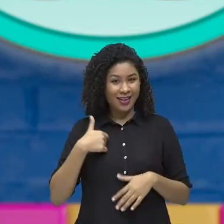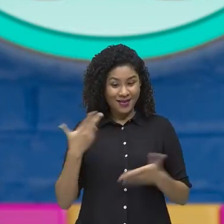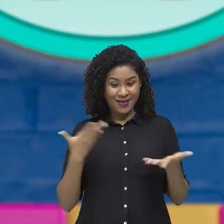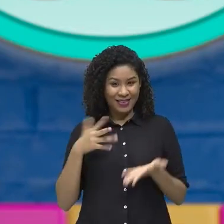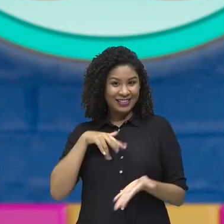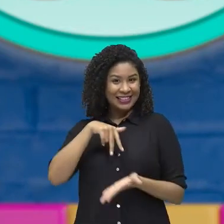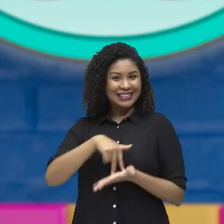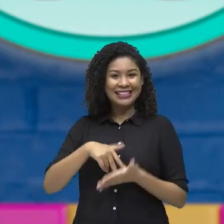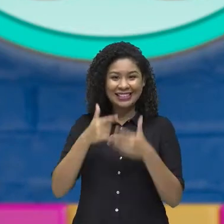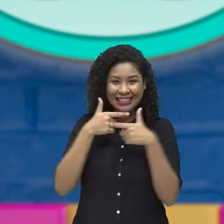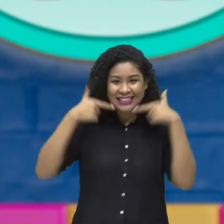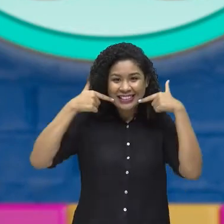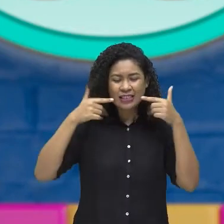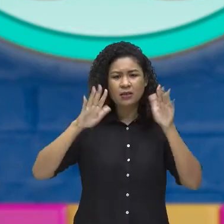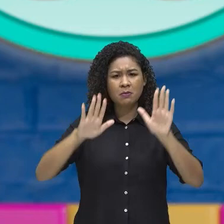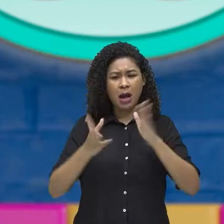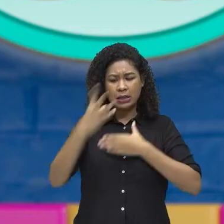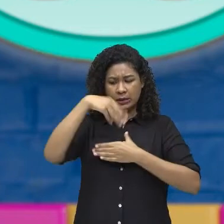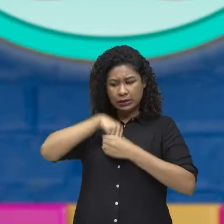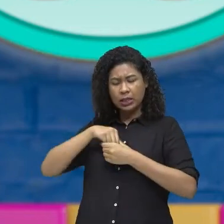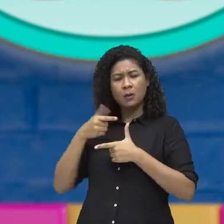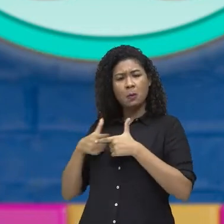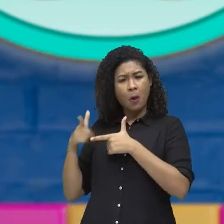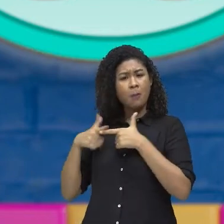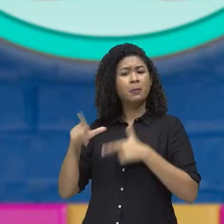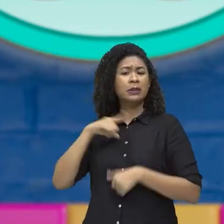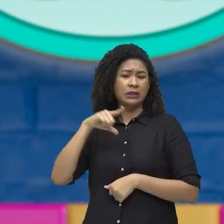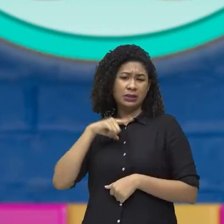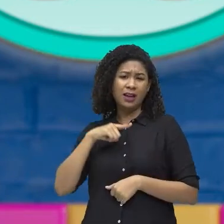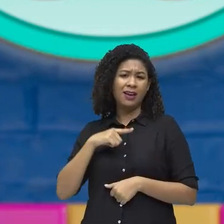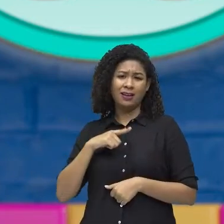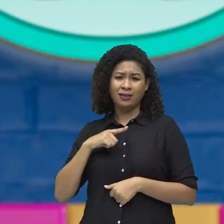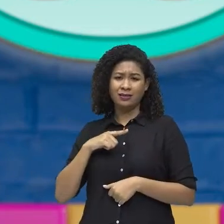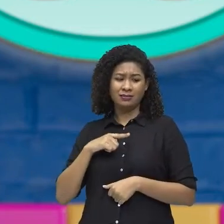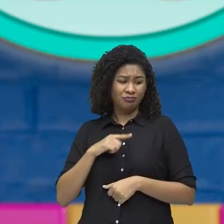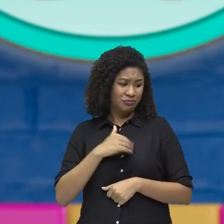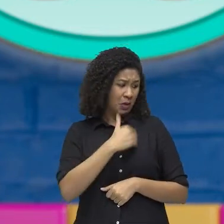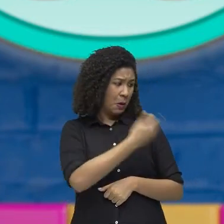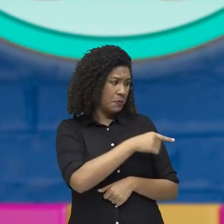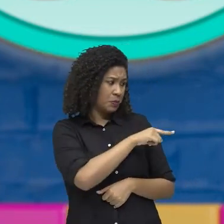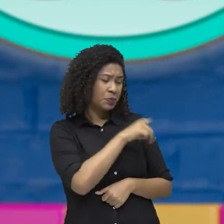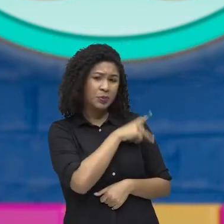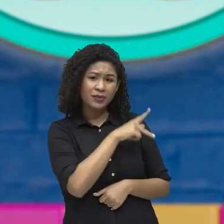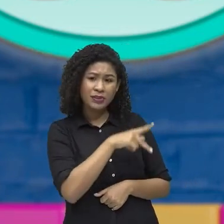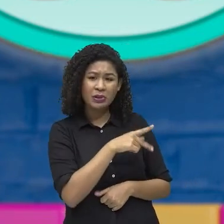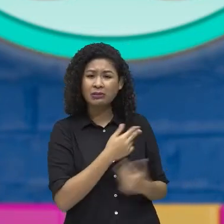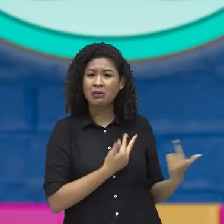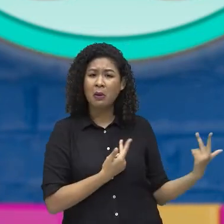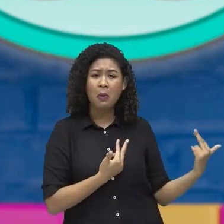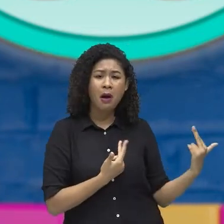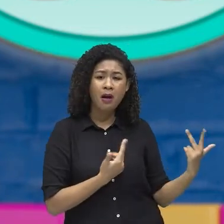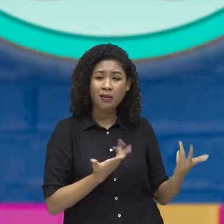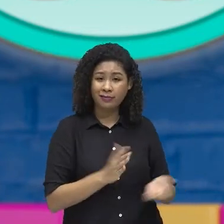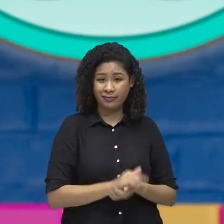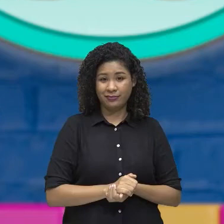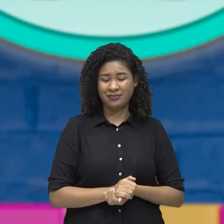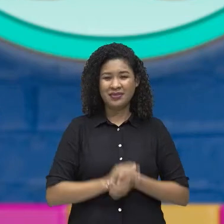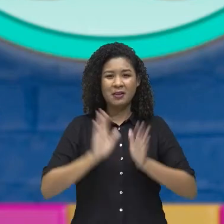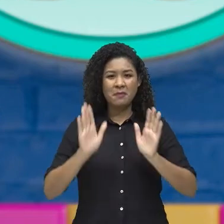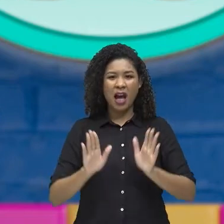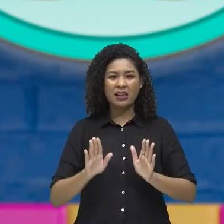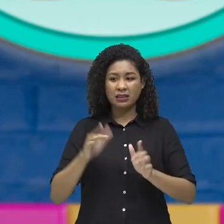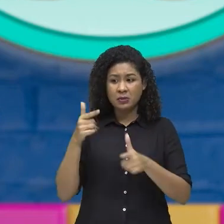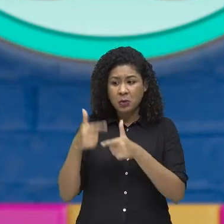está aqui, tem os problemas dela, então todos nós temos isso. A gente só não pode transformar esse problema numa coisa muito grande, num